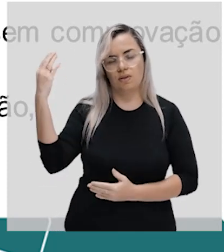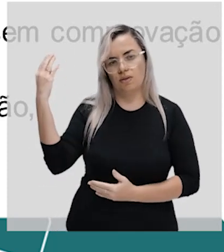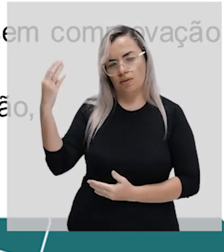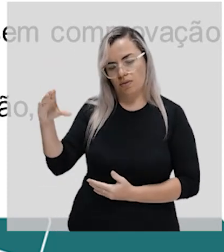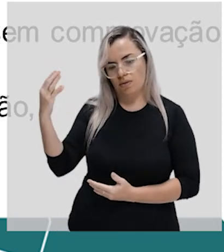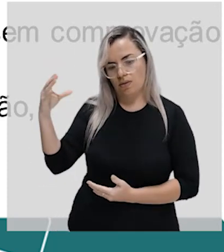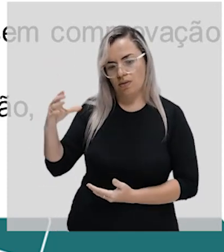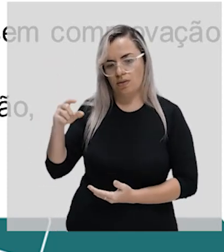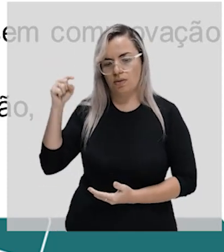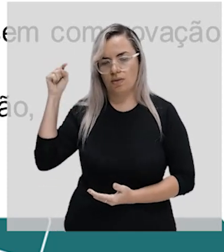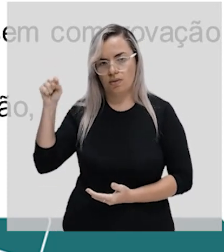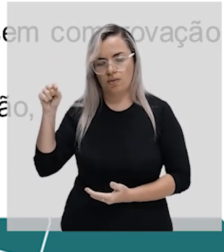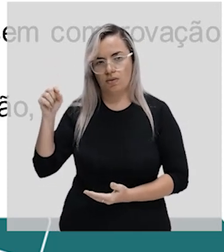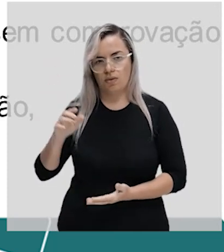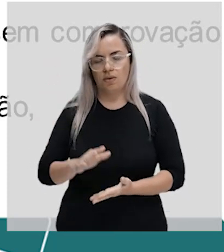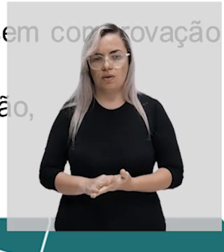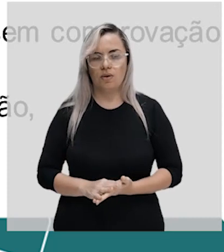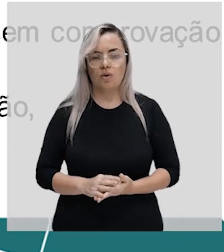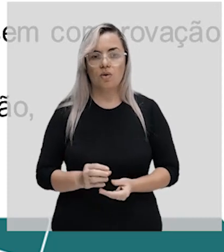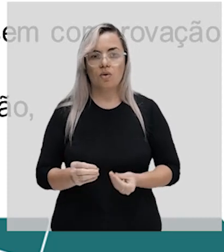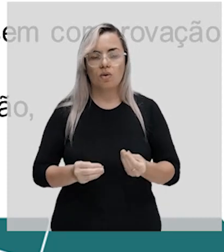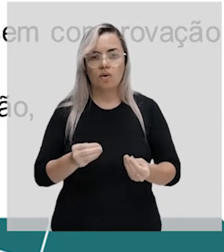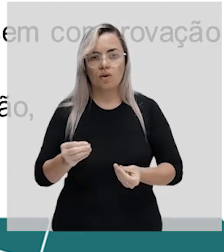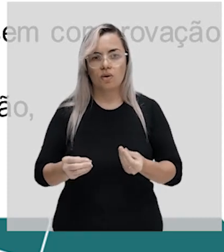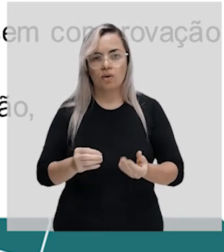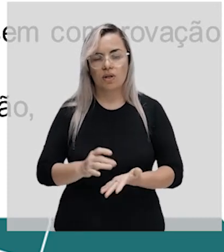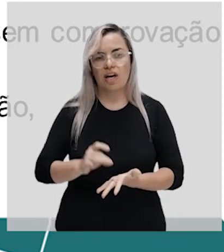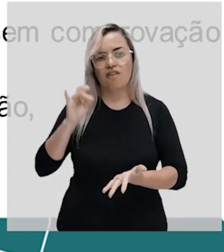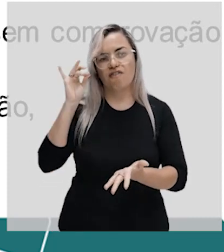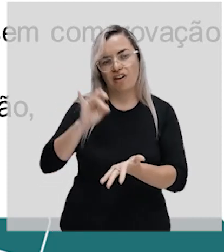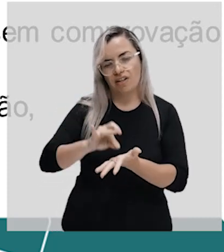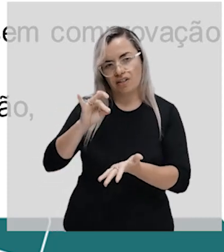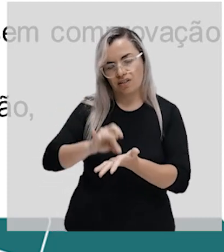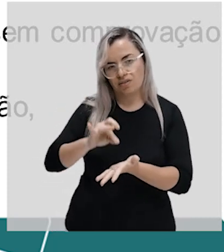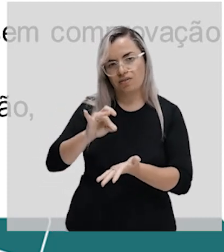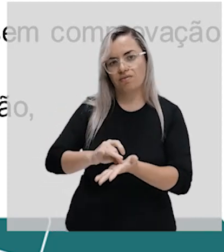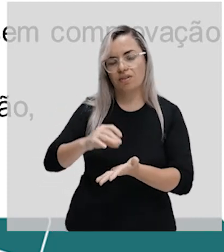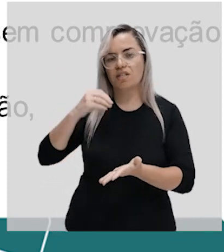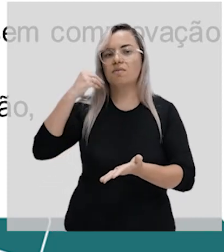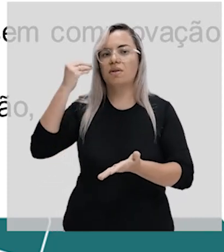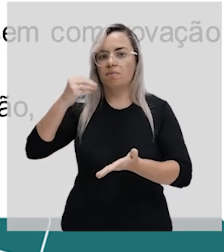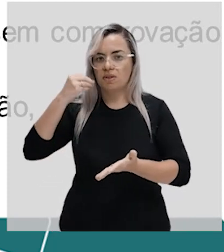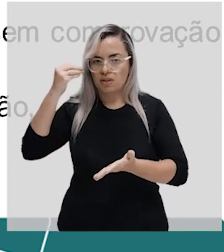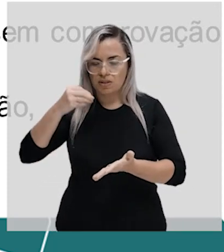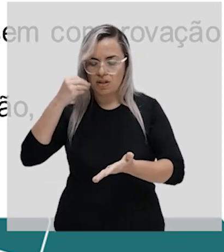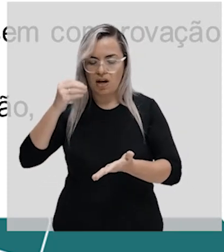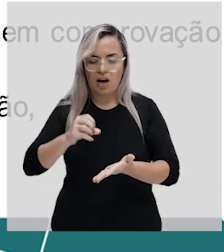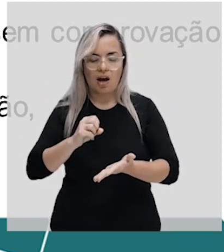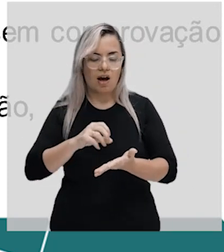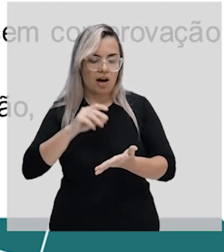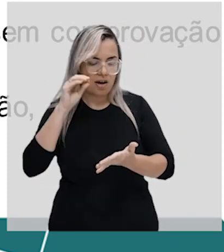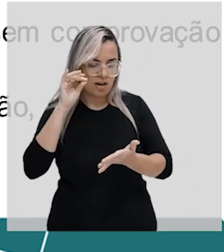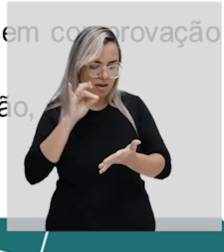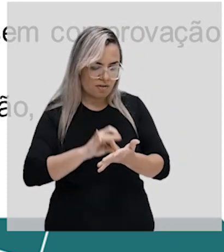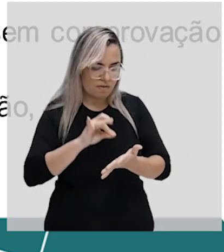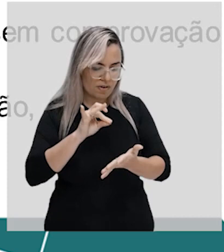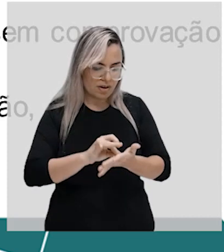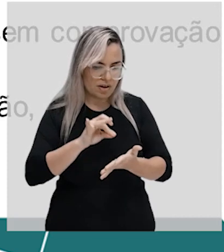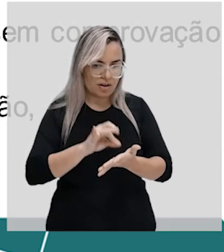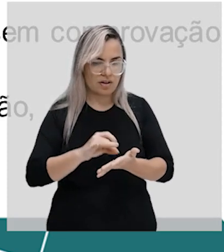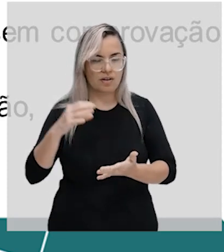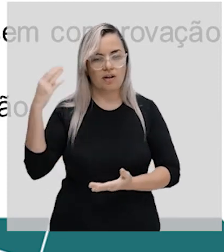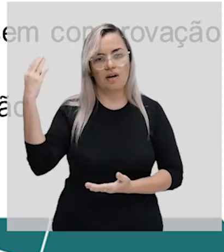lei científica é algo que é comprovado. Você consegue provar cientificamente